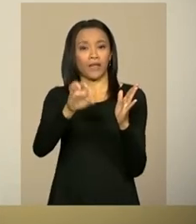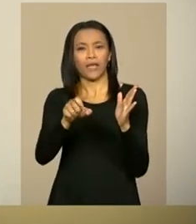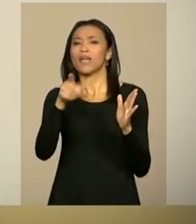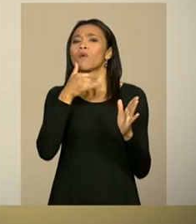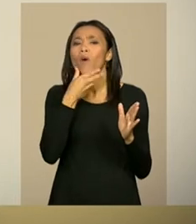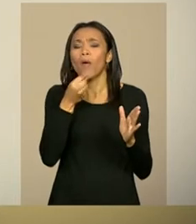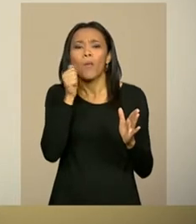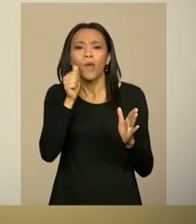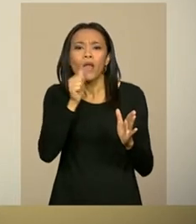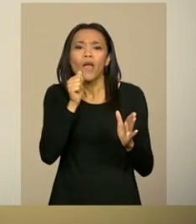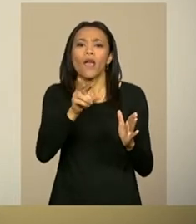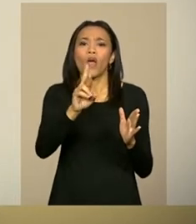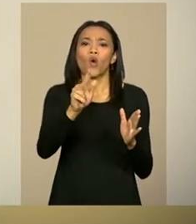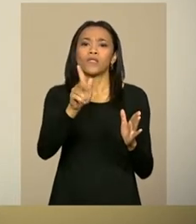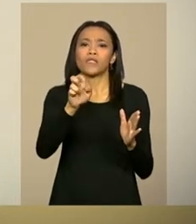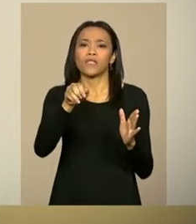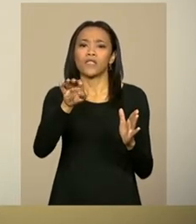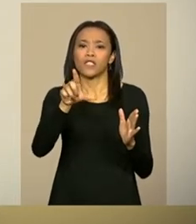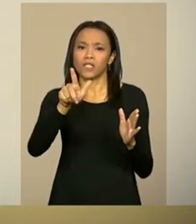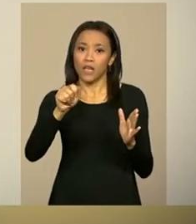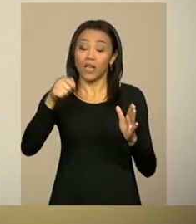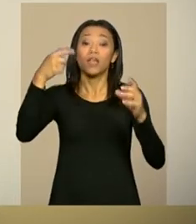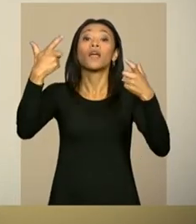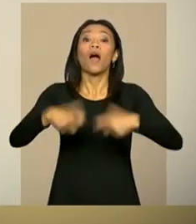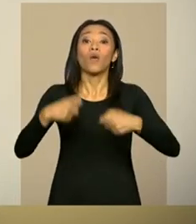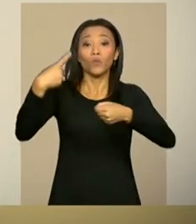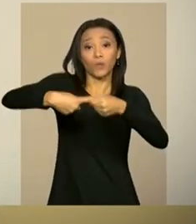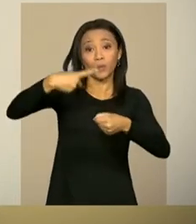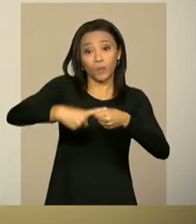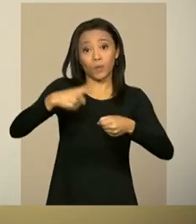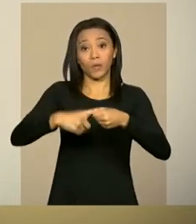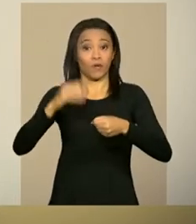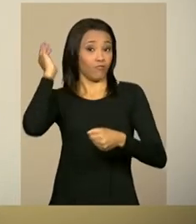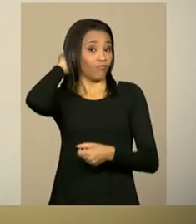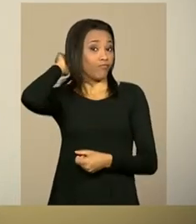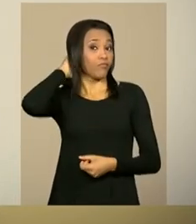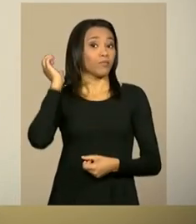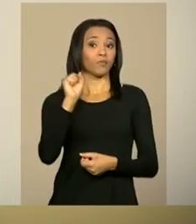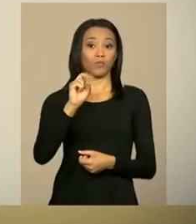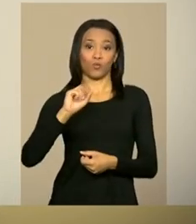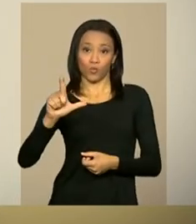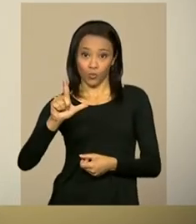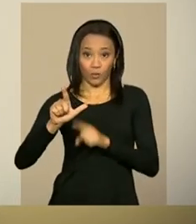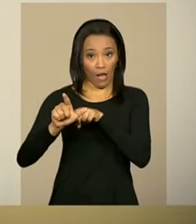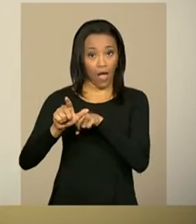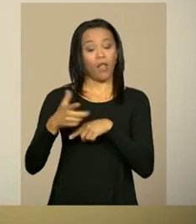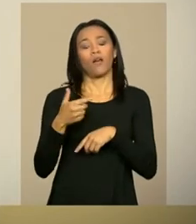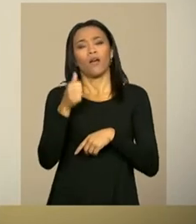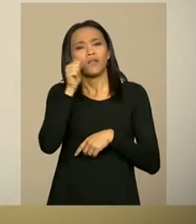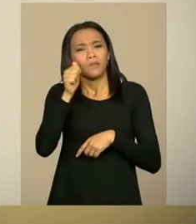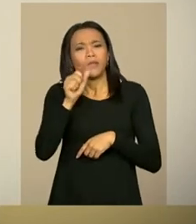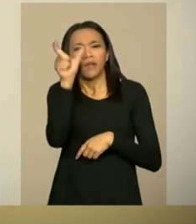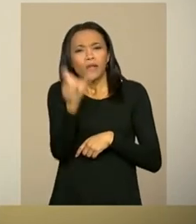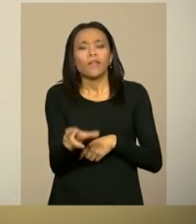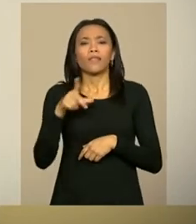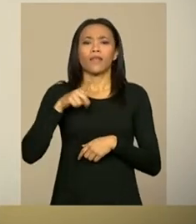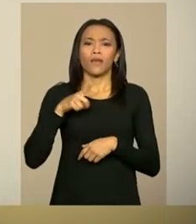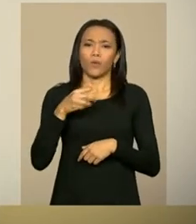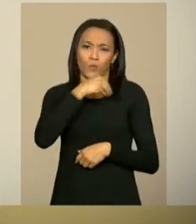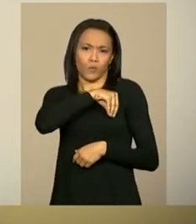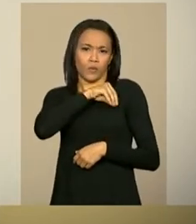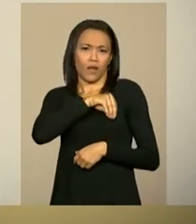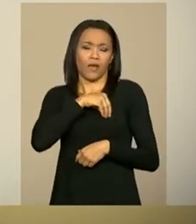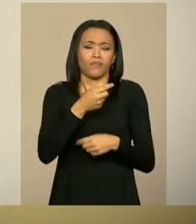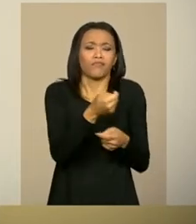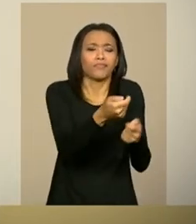Rosângela do Juraci Santos que mora em Água Clara do Mato Grosso do Sul essa oportunidade a renda da família dela vinha de